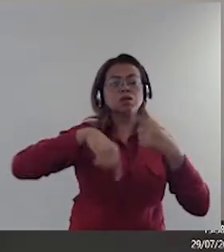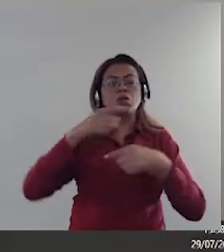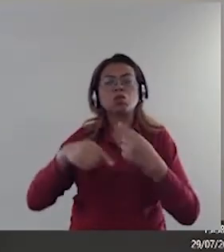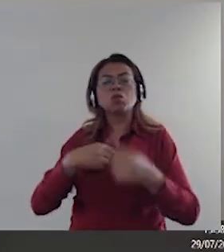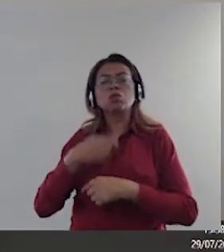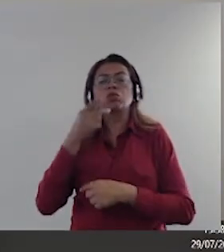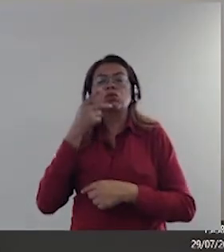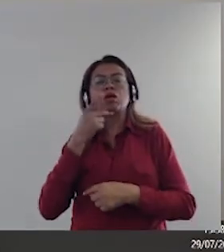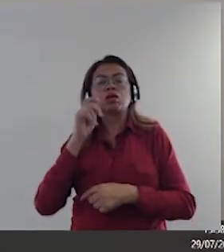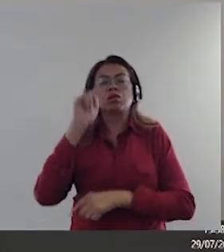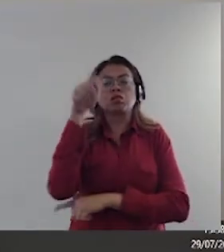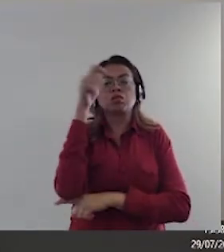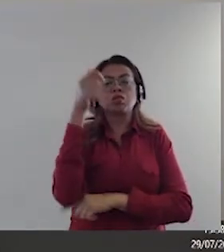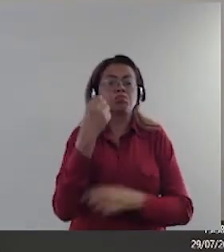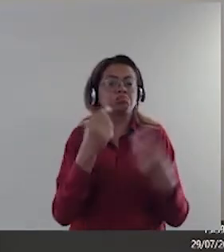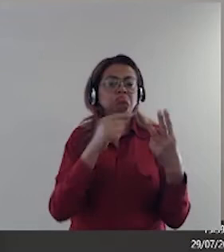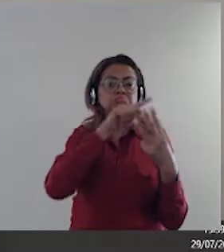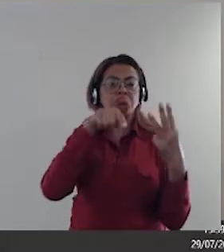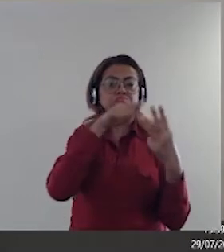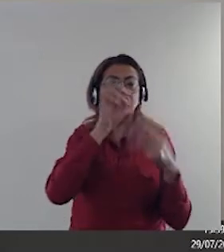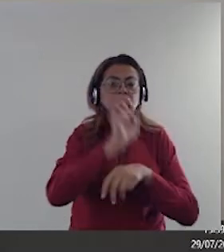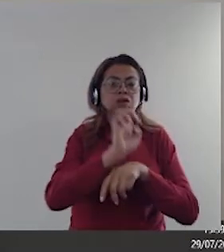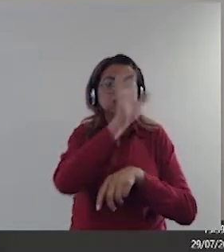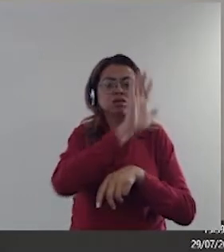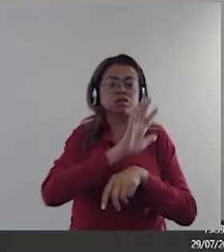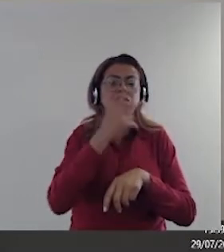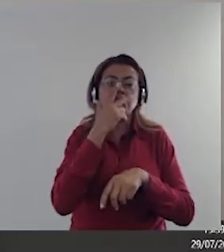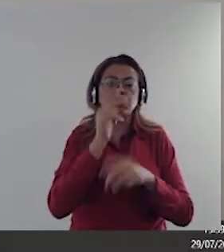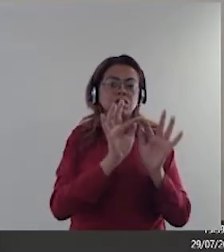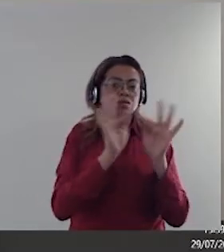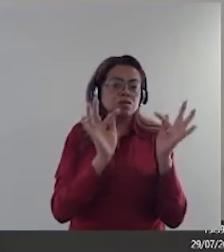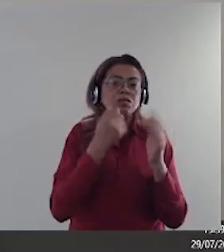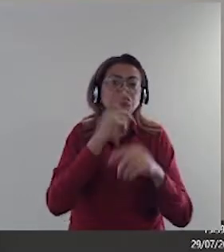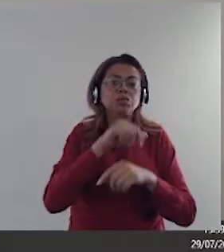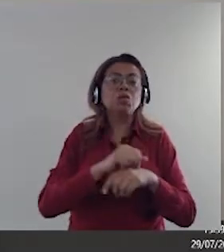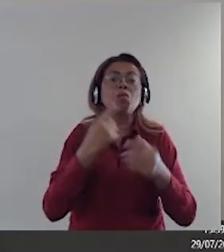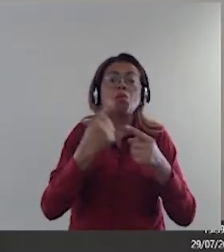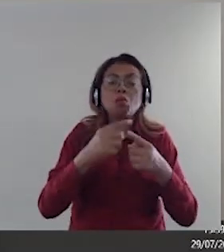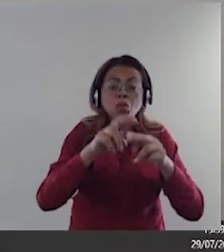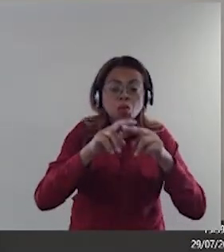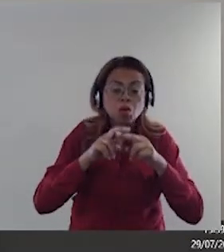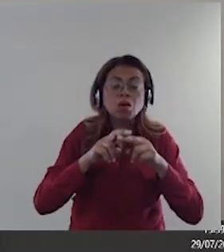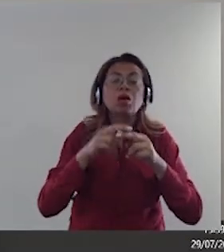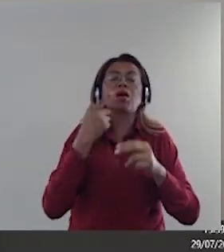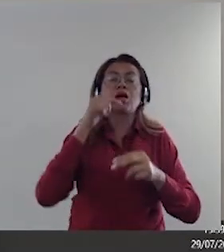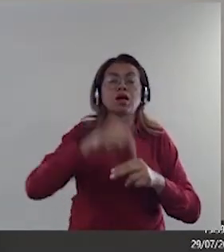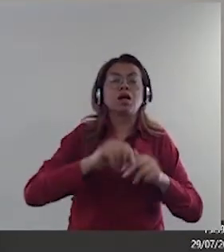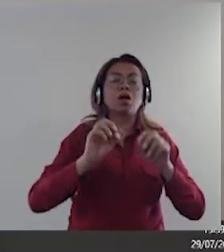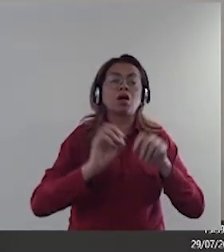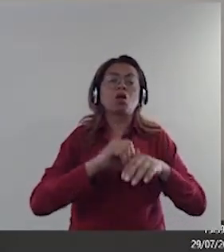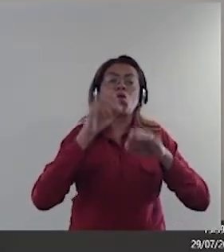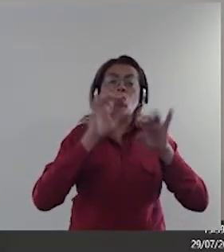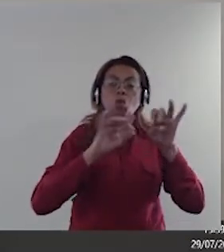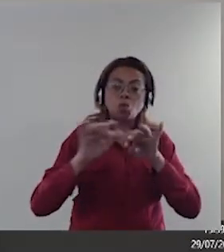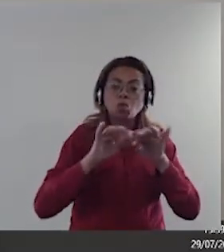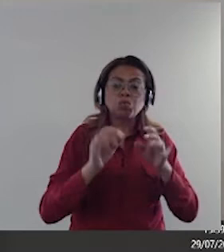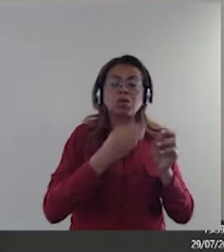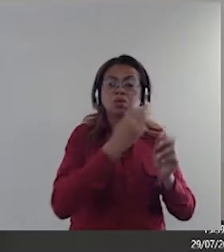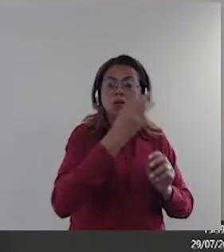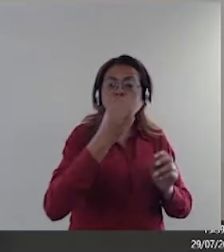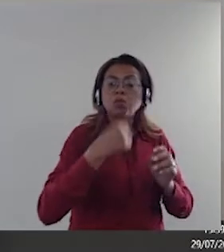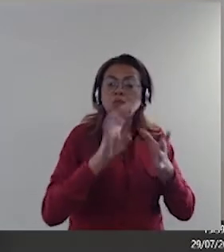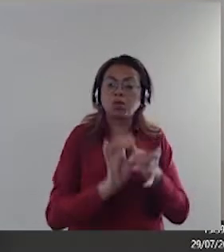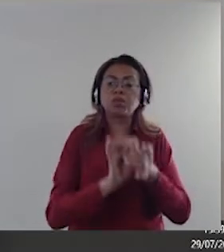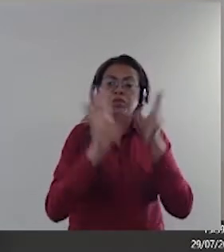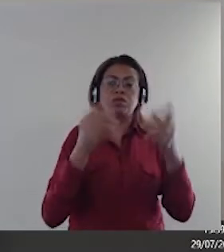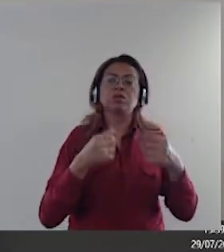em Porto Alegre, quer dizer, tudo ficou muito mais simples, e essa facilidade tecnológica, claro que ela traz algumas repercussões no